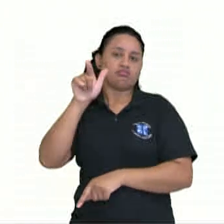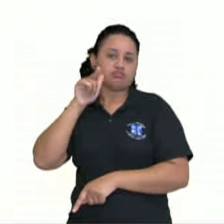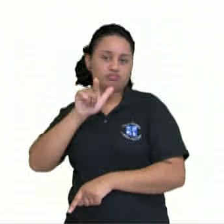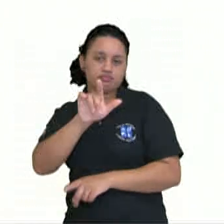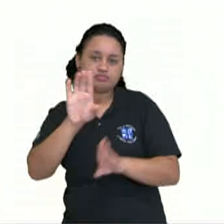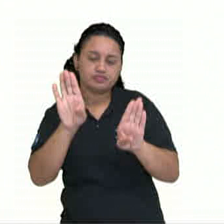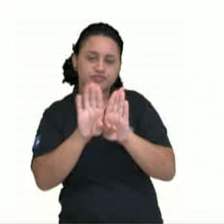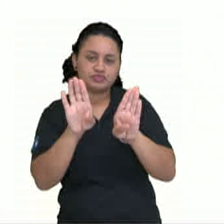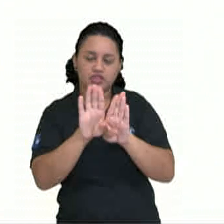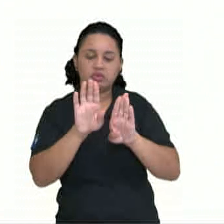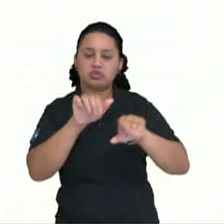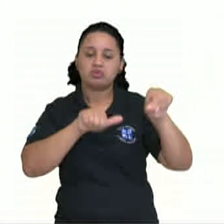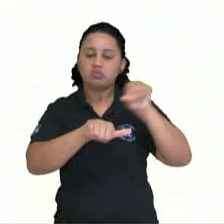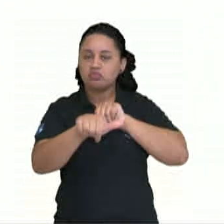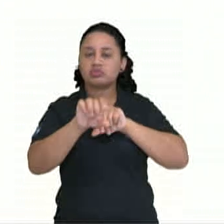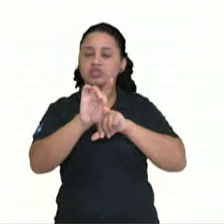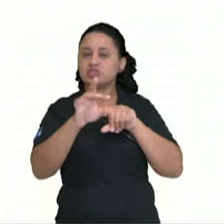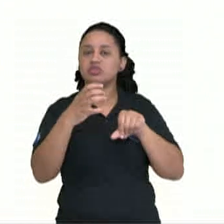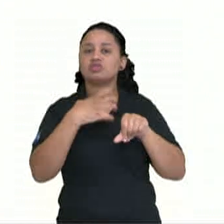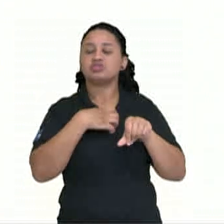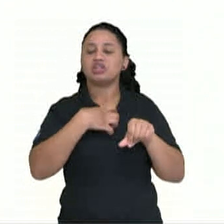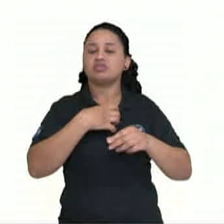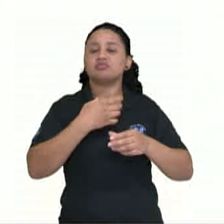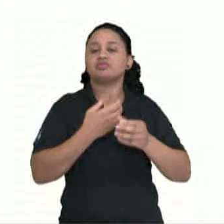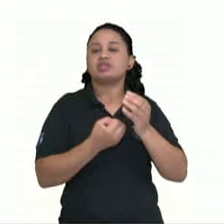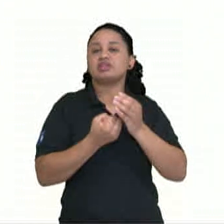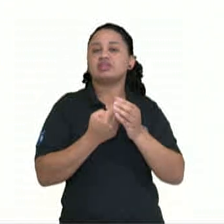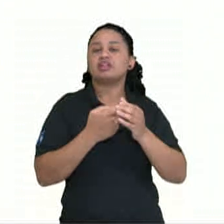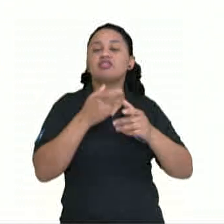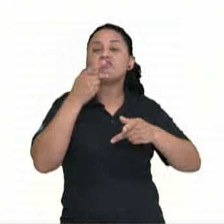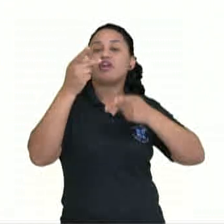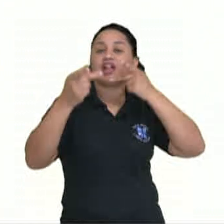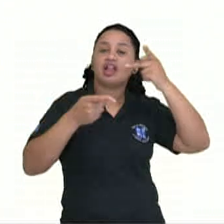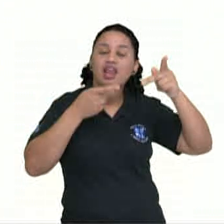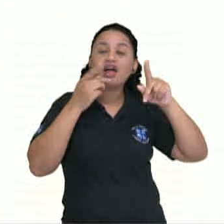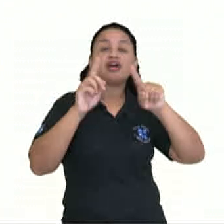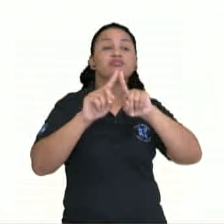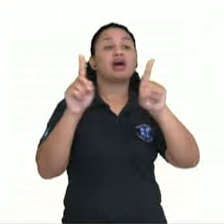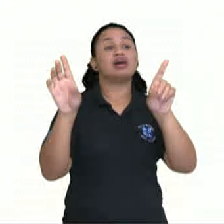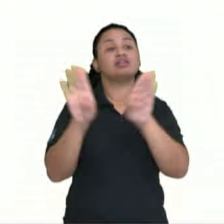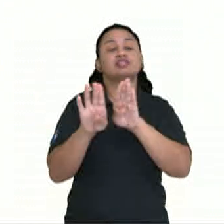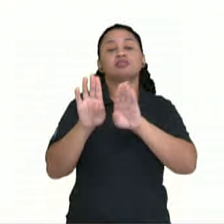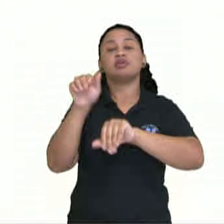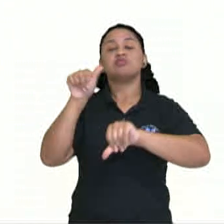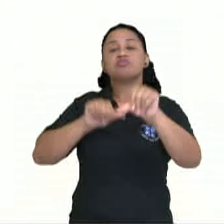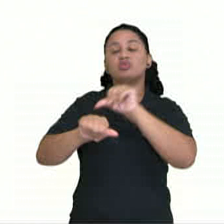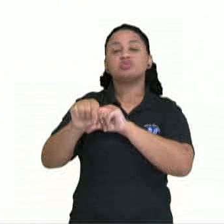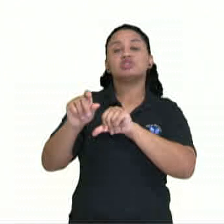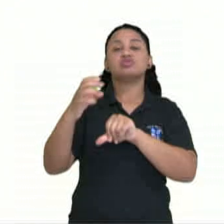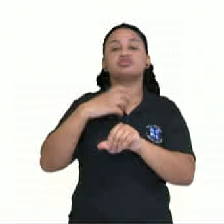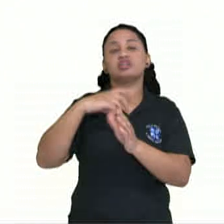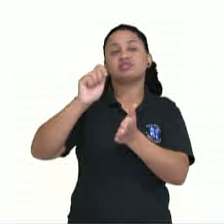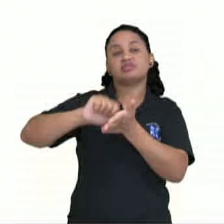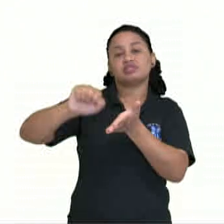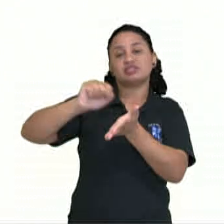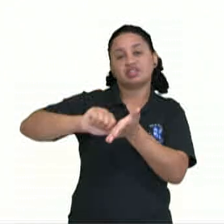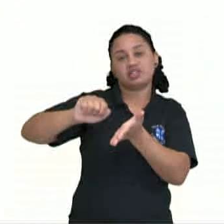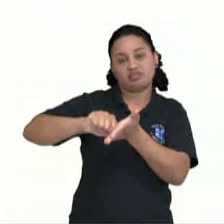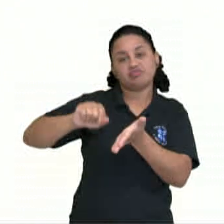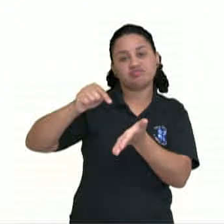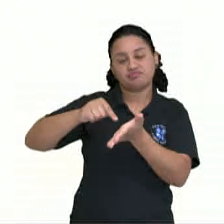não mudam só em sua modalidade produtiva, ou seja, na fala, mas também se modificam na sua ortografia